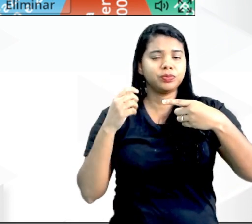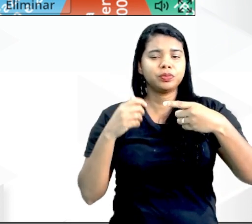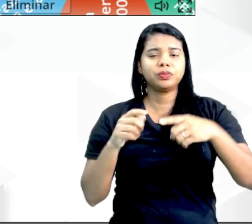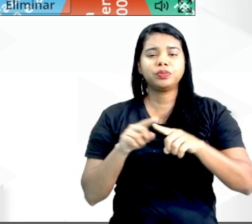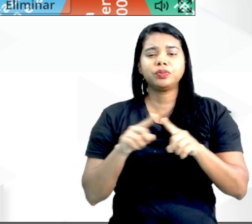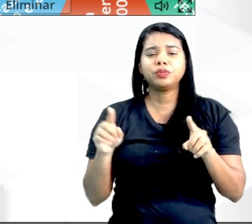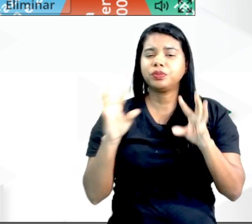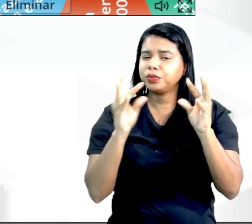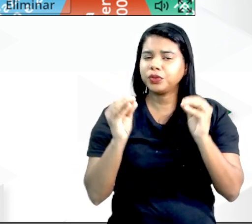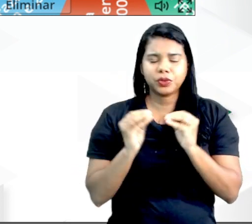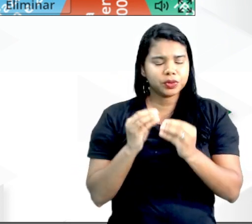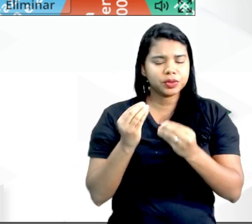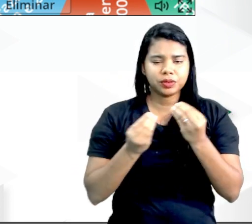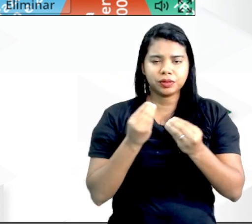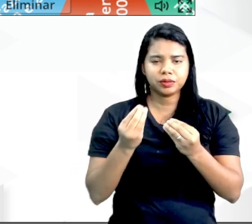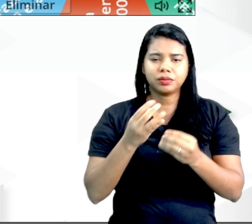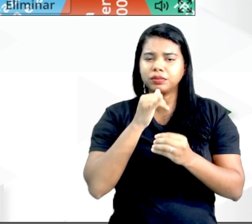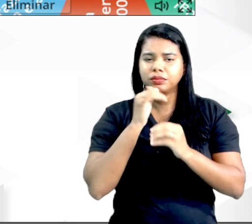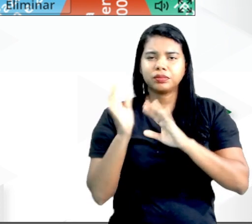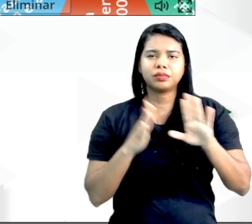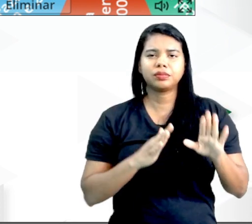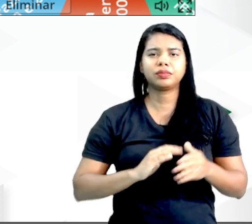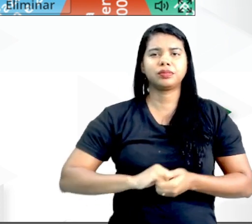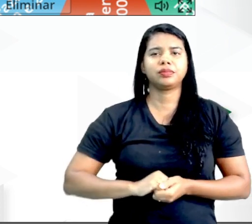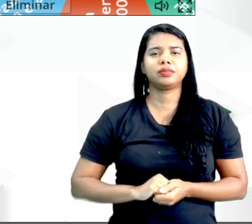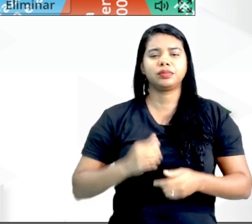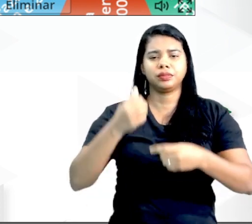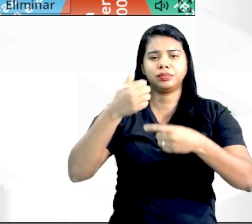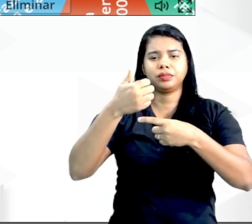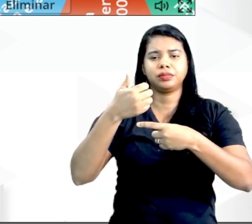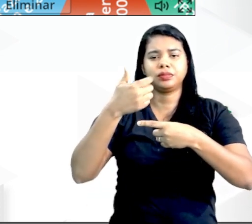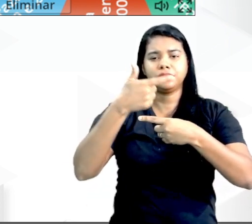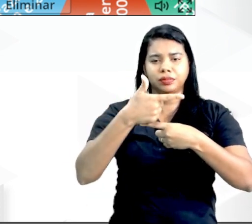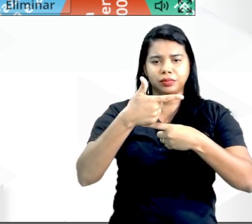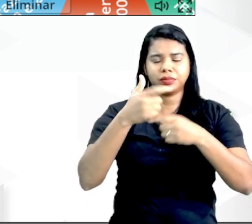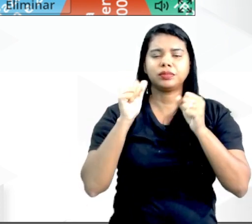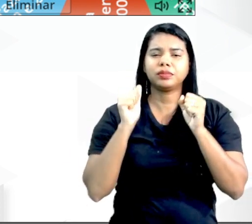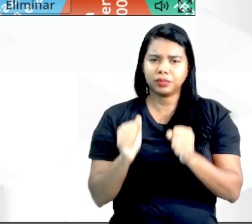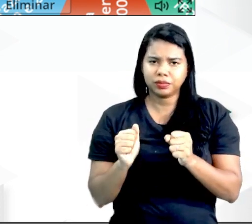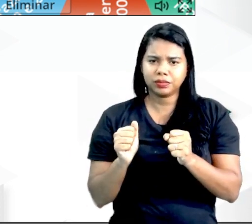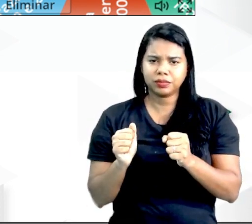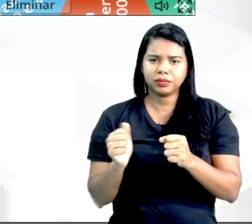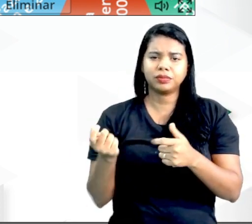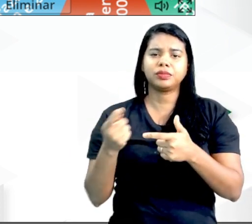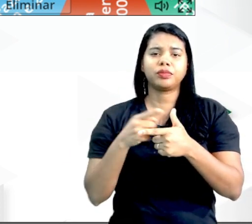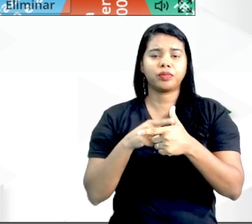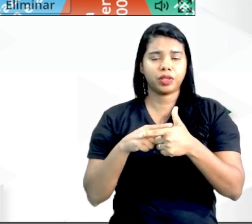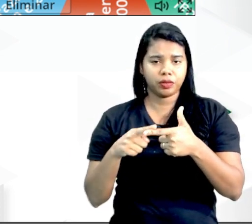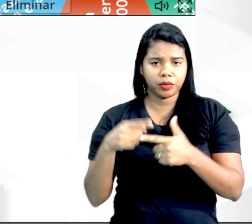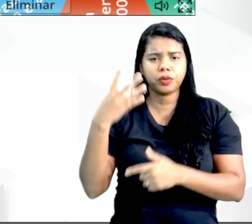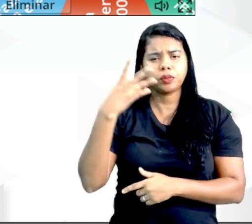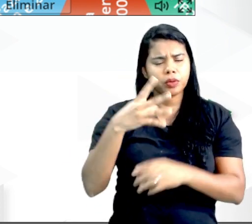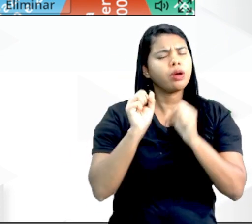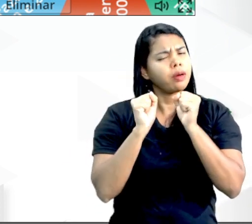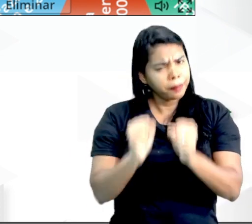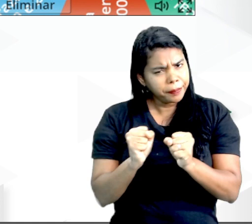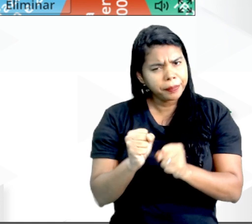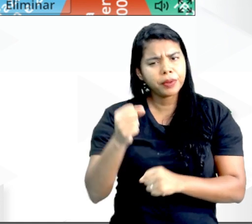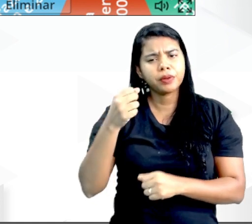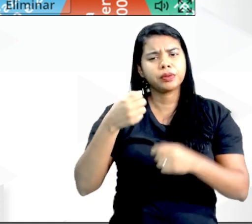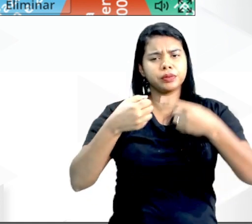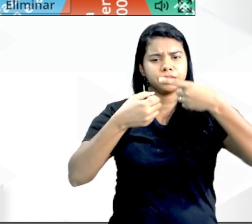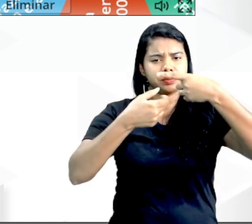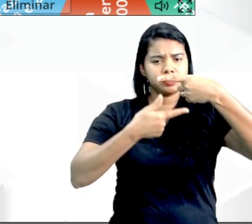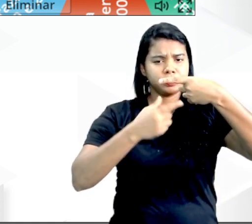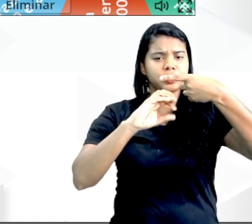ser simplificado. 12 pode ser dividido por 4? Pode, né? Pode sim. 20 pode